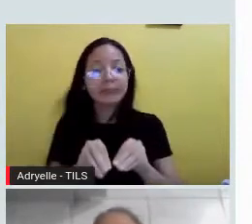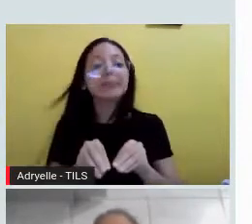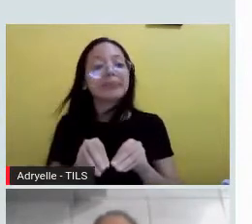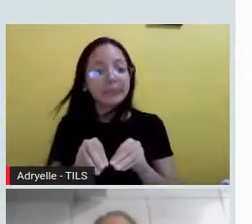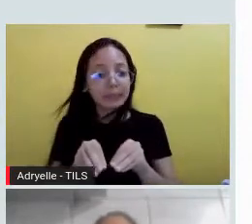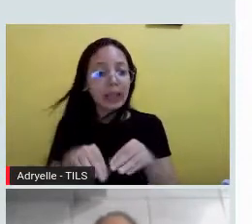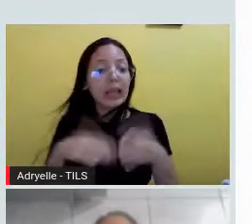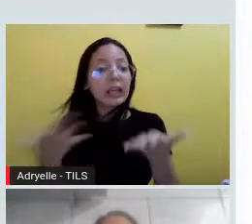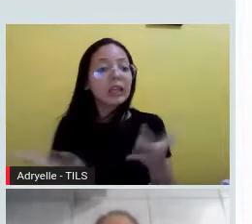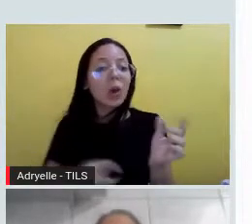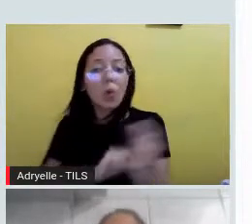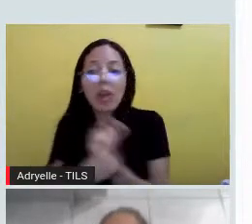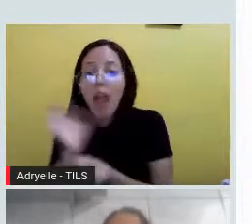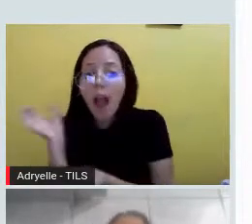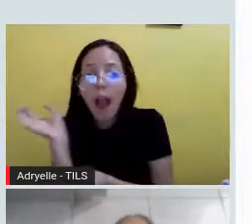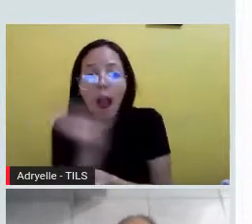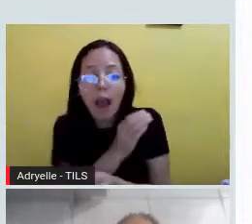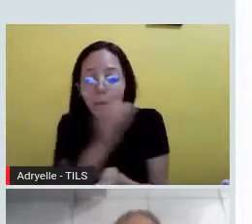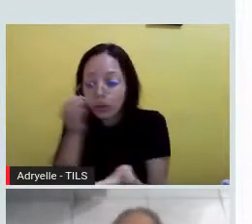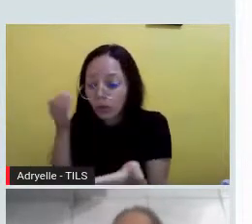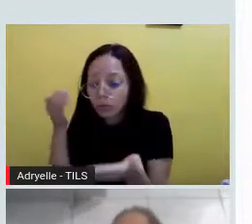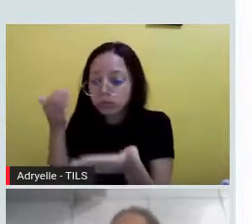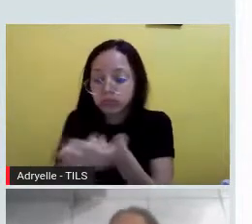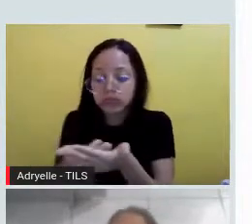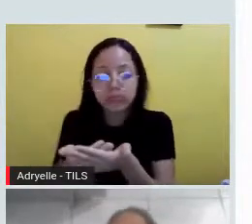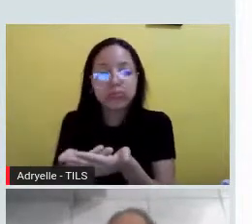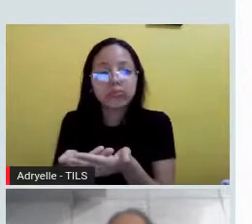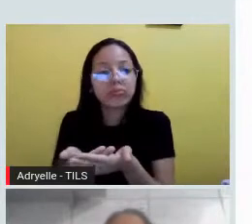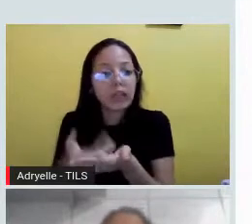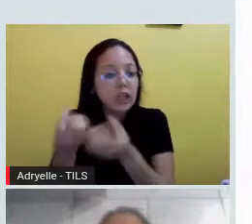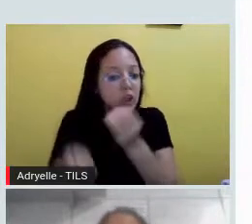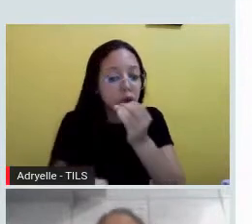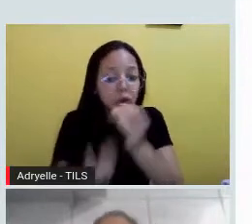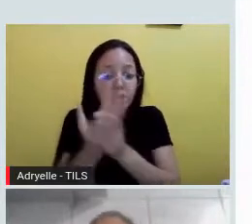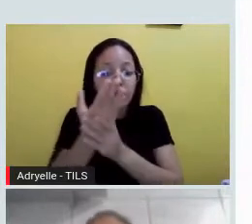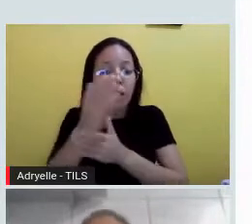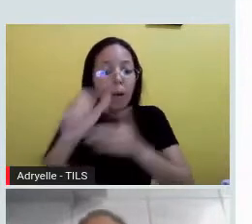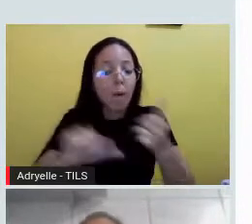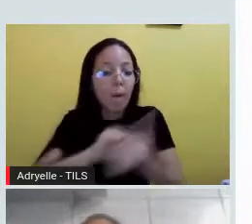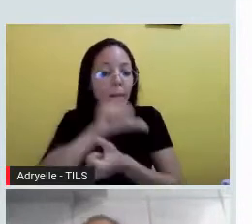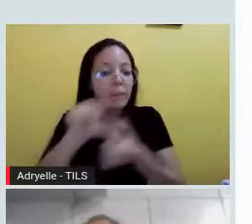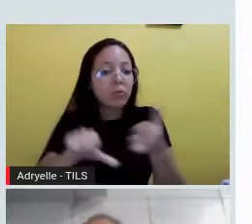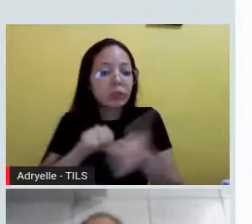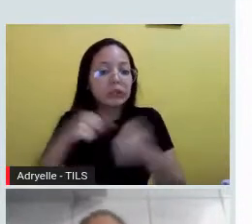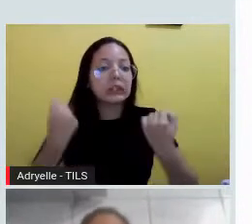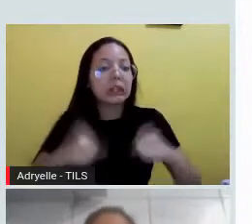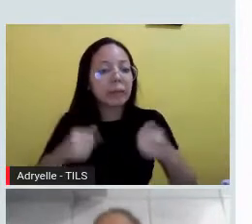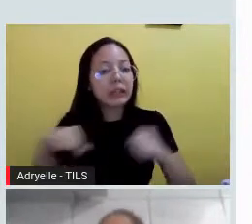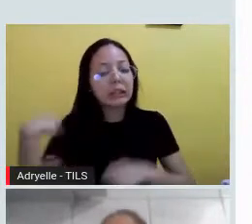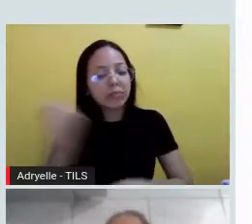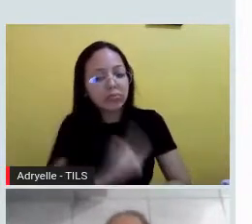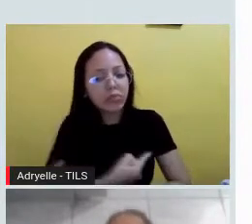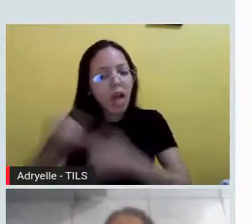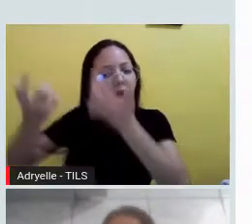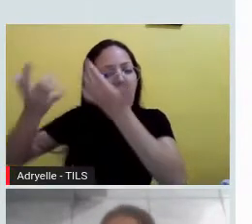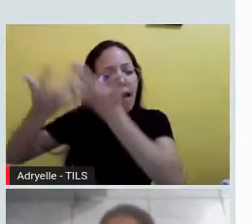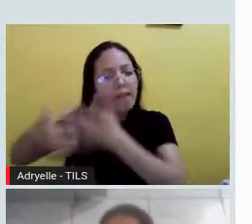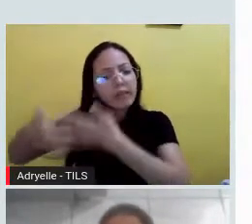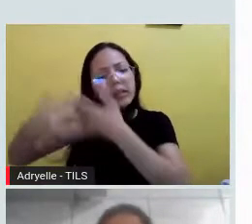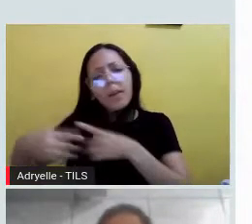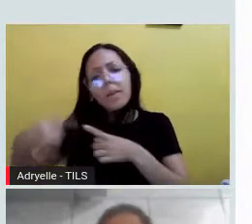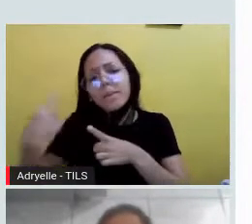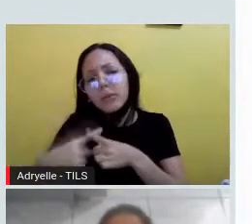forma muito repentina, que acarretaram mudanças que foram necessárias para refletir o porquê que